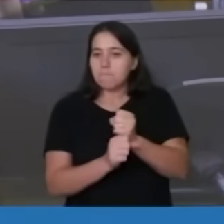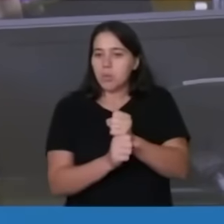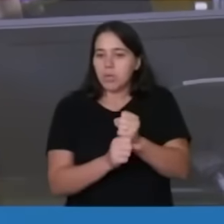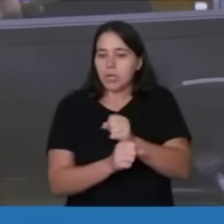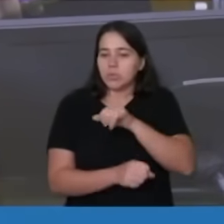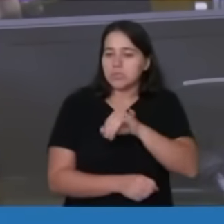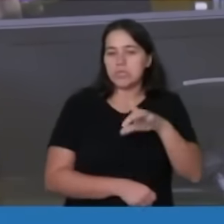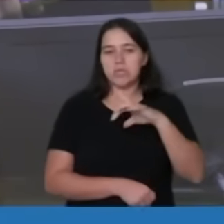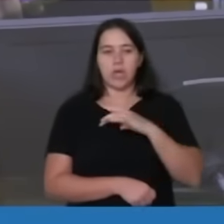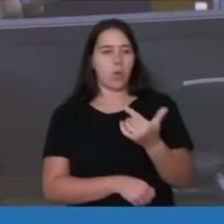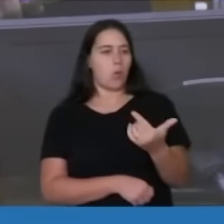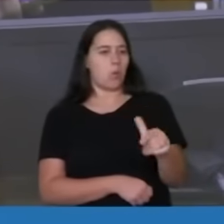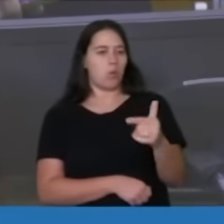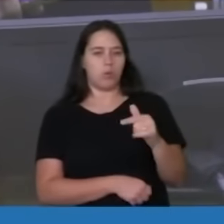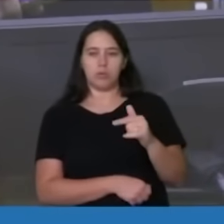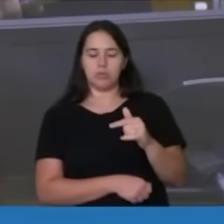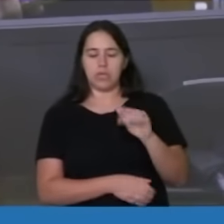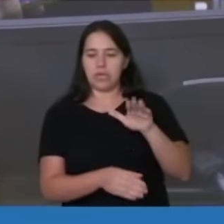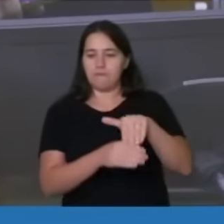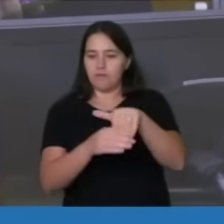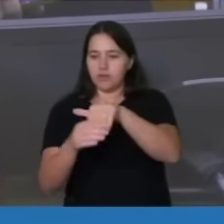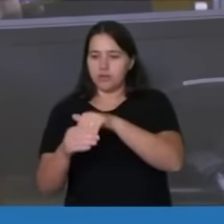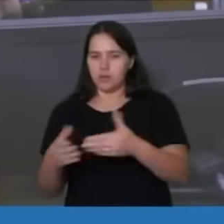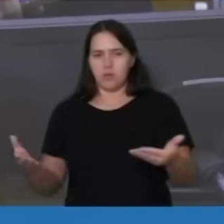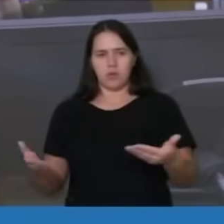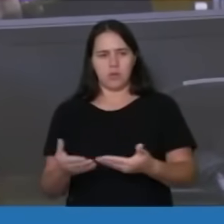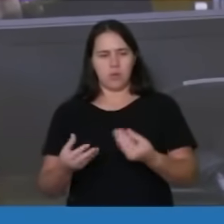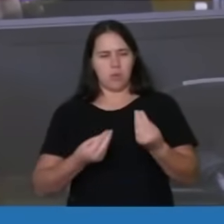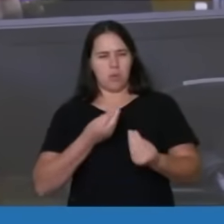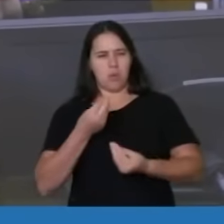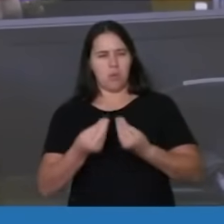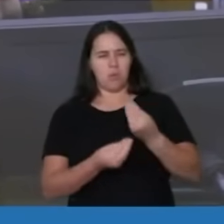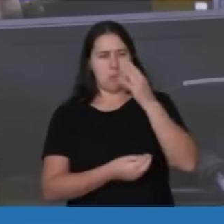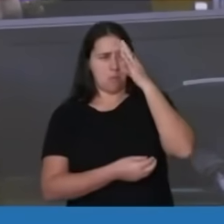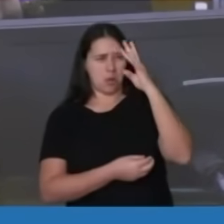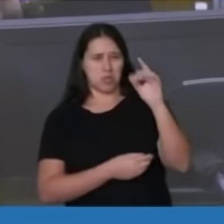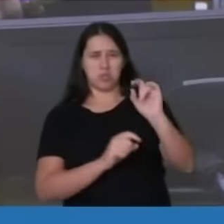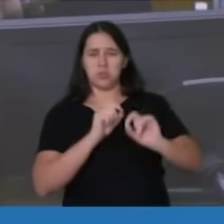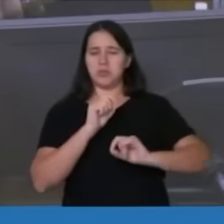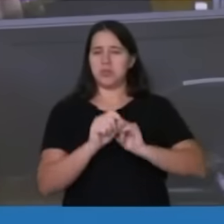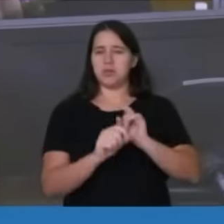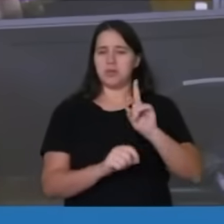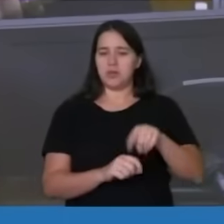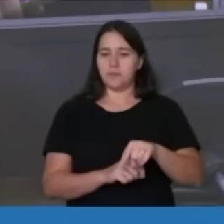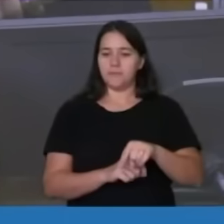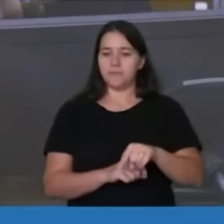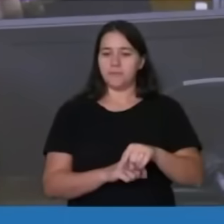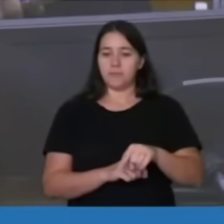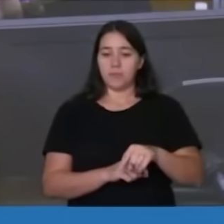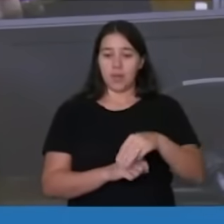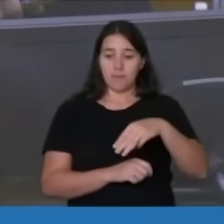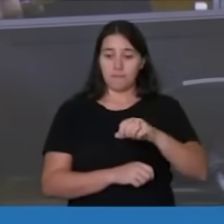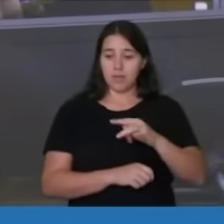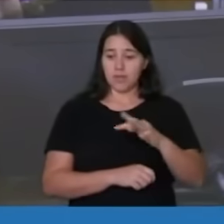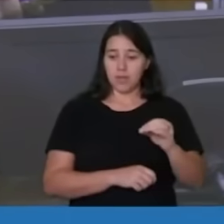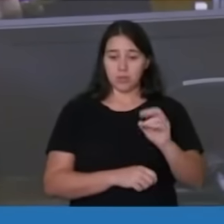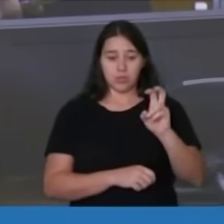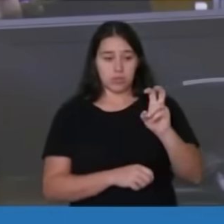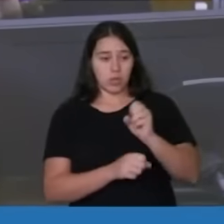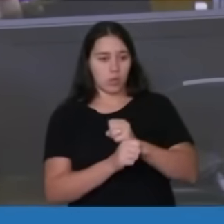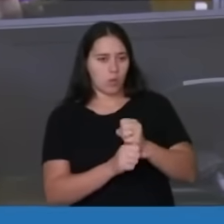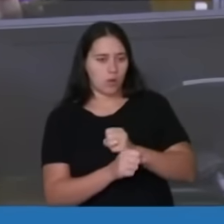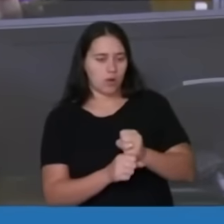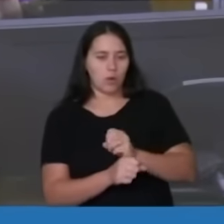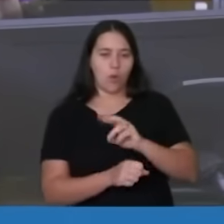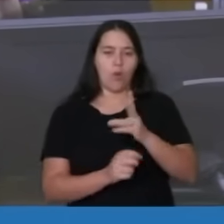eleição ou não. Então imagino o que representaria a coincidência de mandatos, mandato de 5 anos, fim da reeleição, como redução de valor de fundo